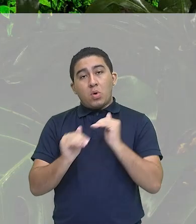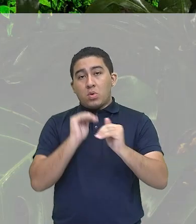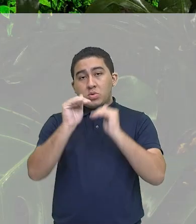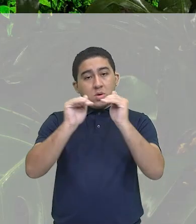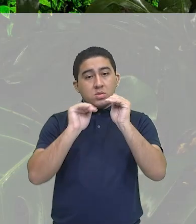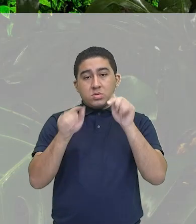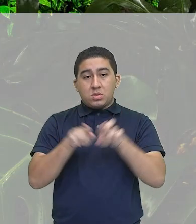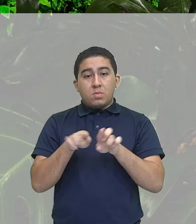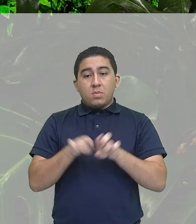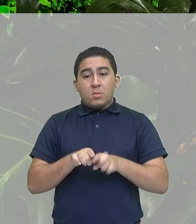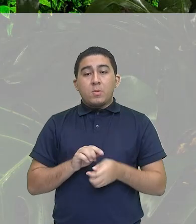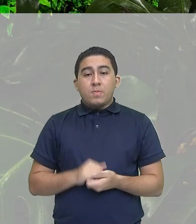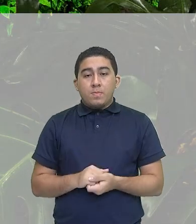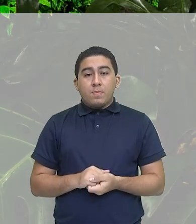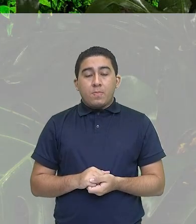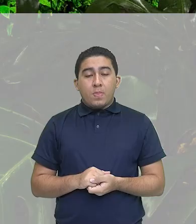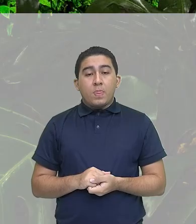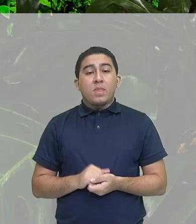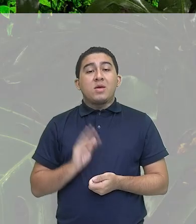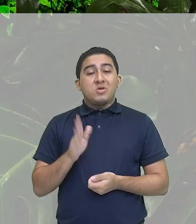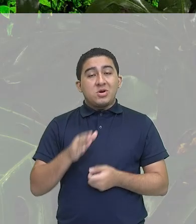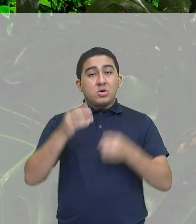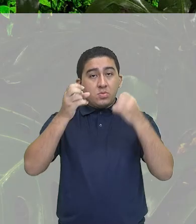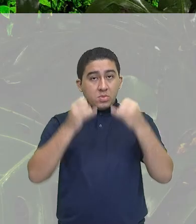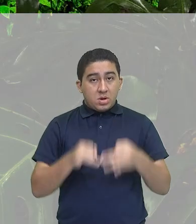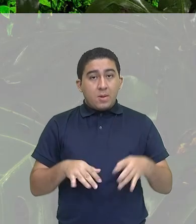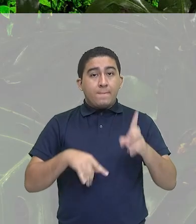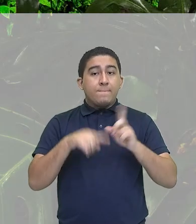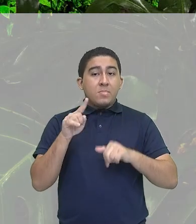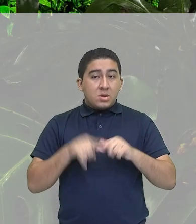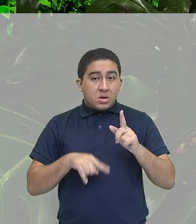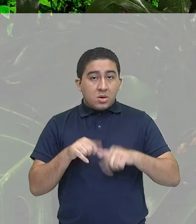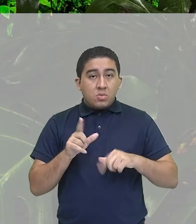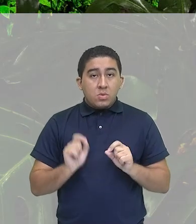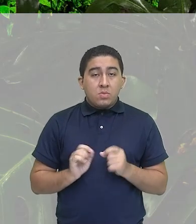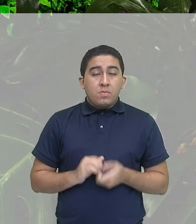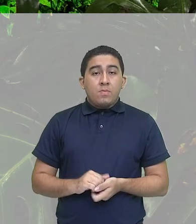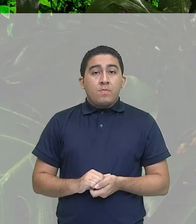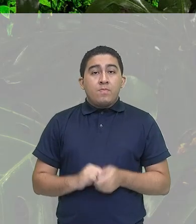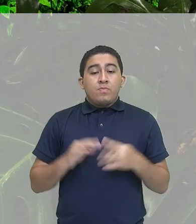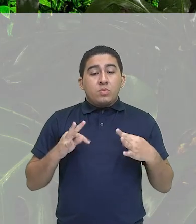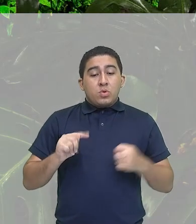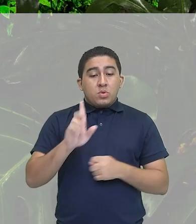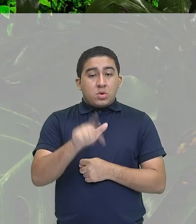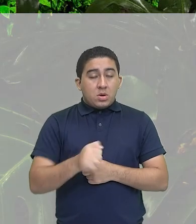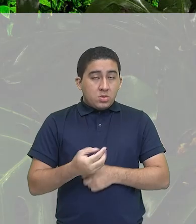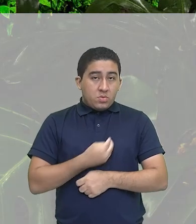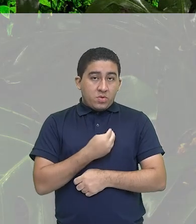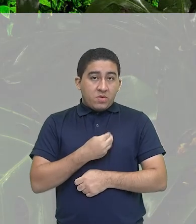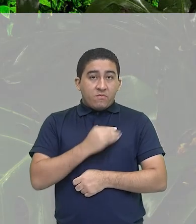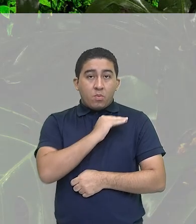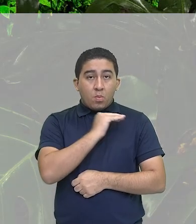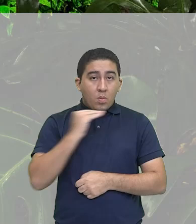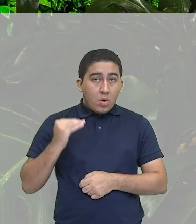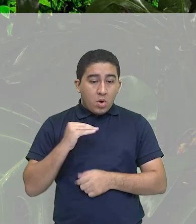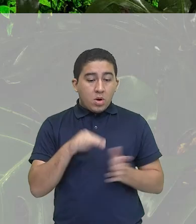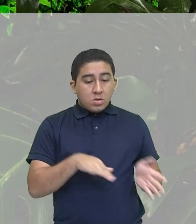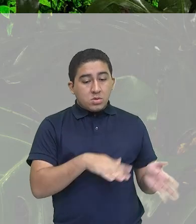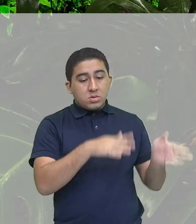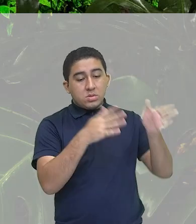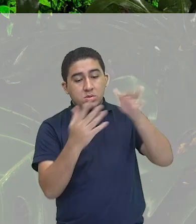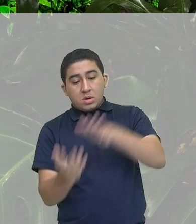tróficos. Já comentei com vocês sobre ciclagem de matéria. Quando todos estes seres vivos que morrem, eles